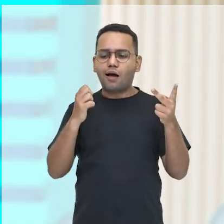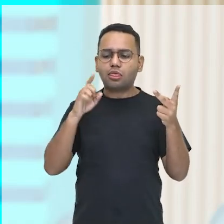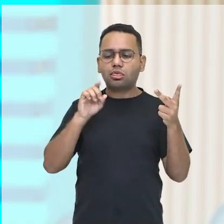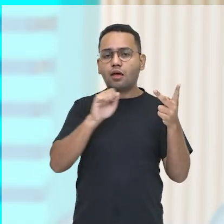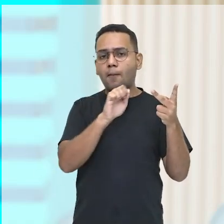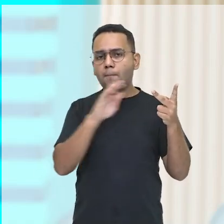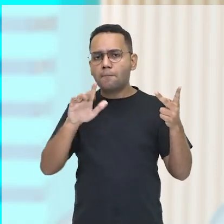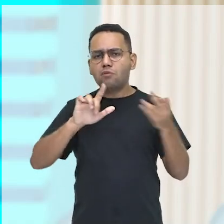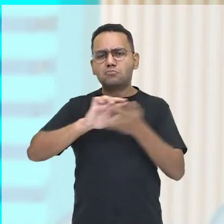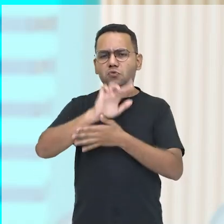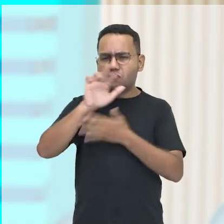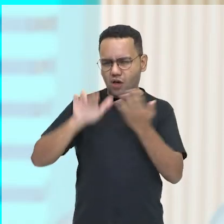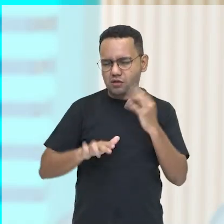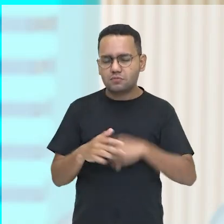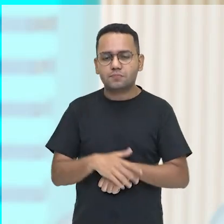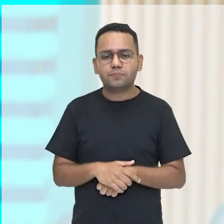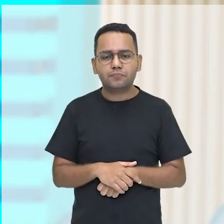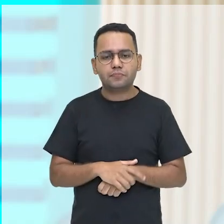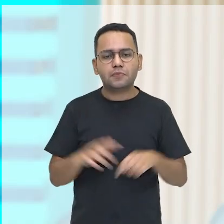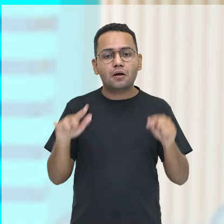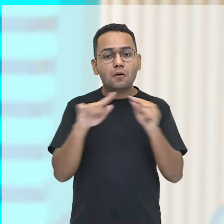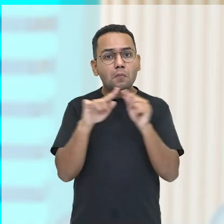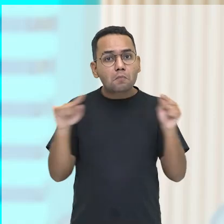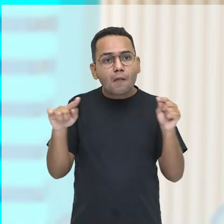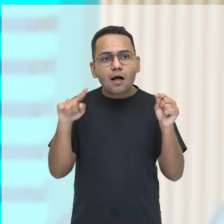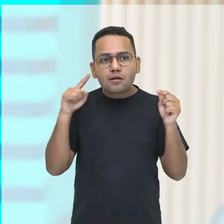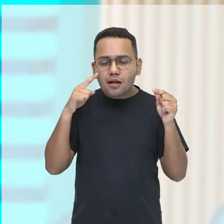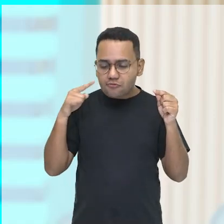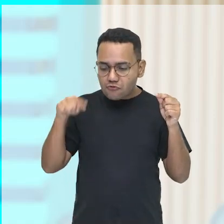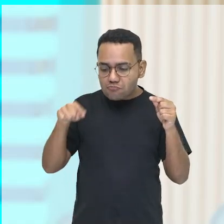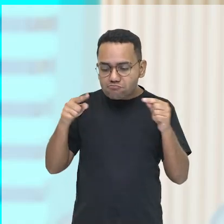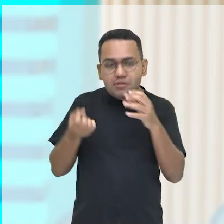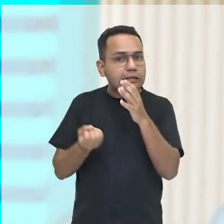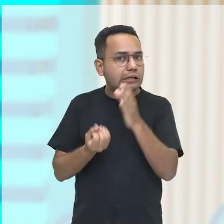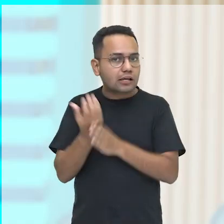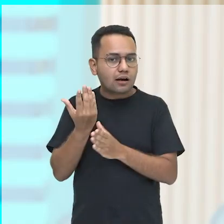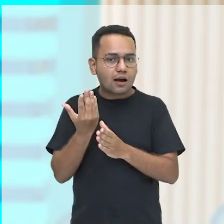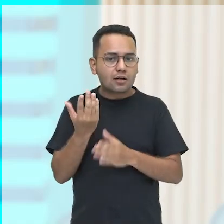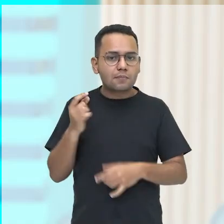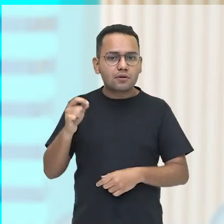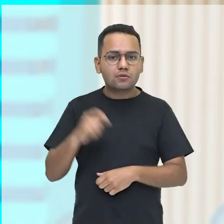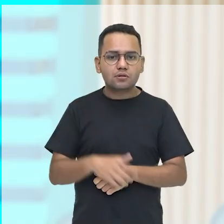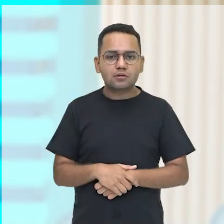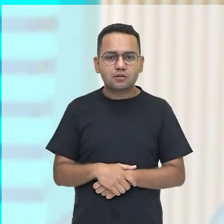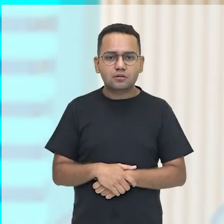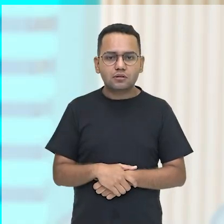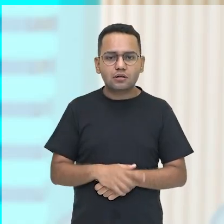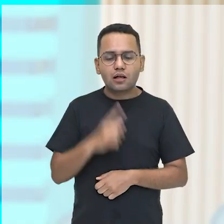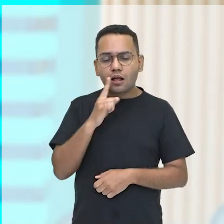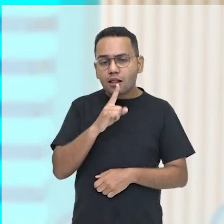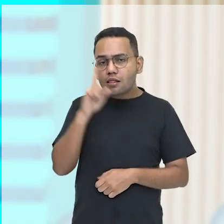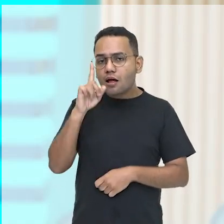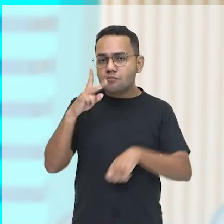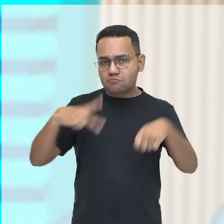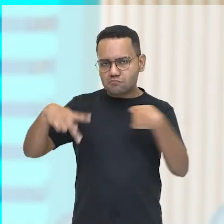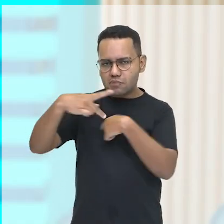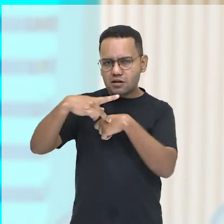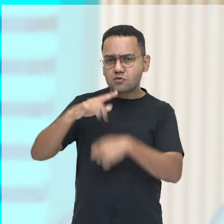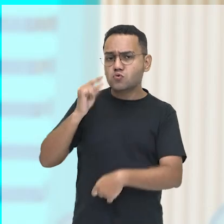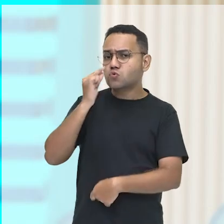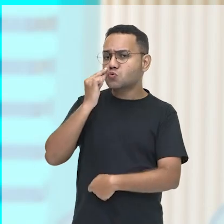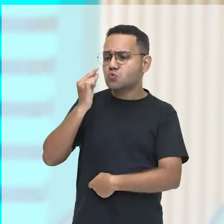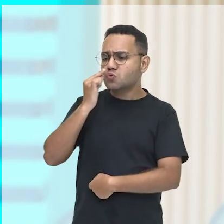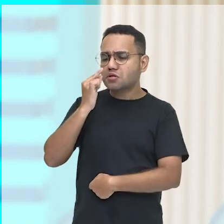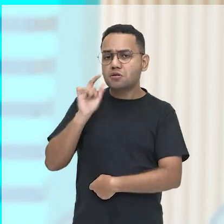aí, porque ele foi justamente pensado dessa forma. O Dr. Brent, lá na Suíça, ele pensou